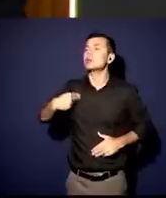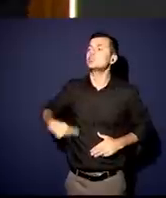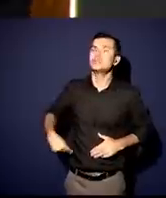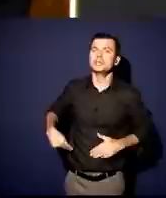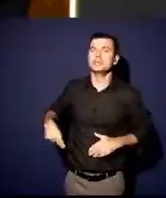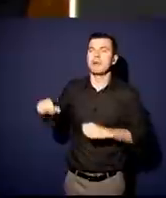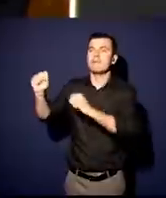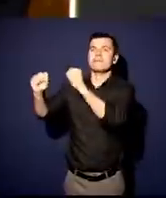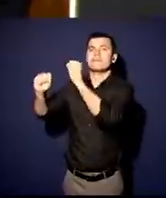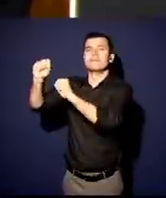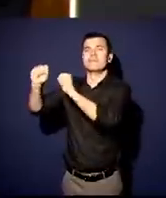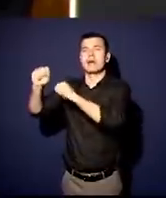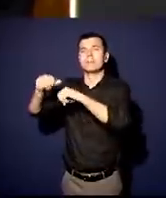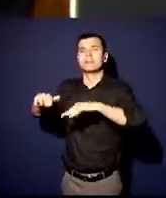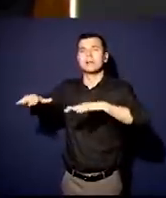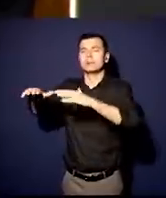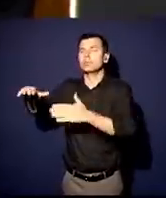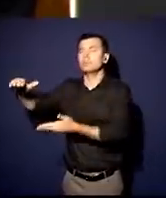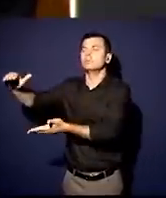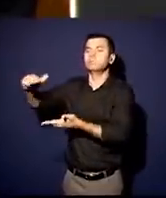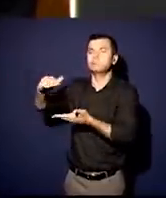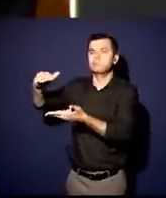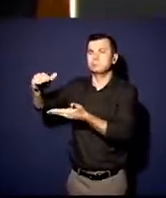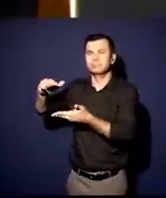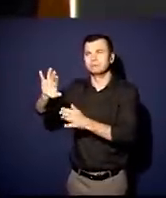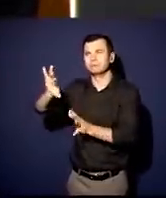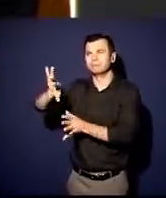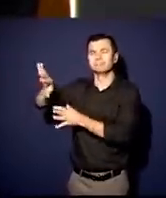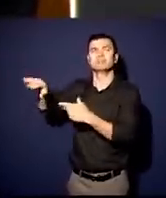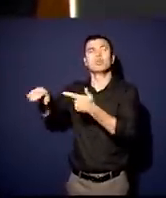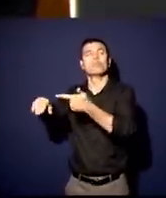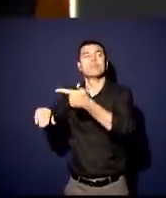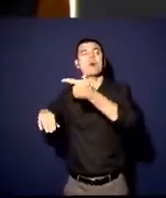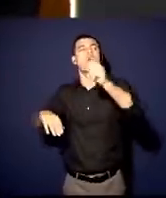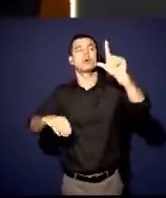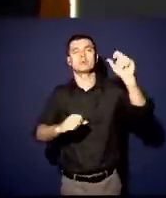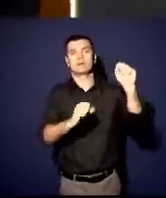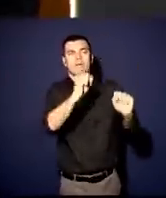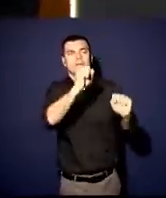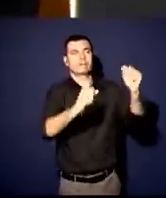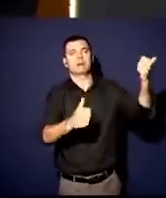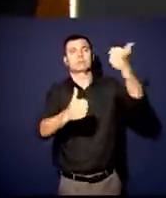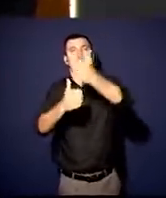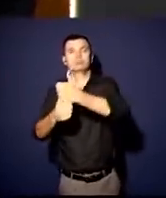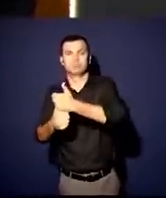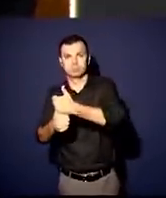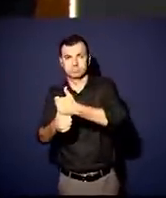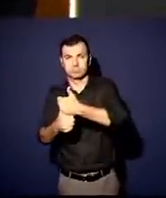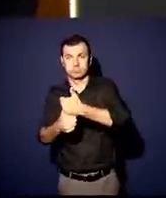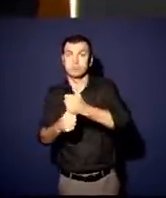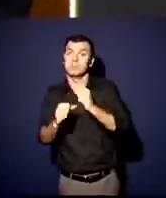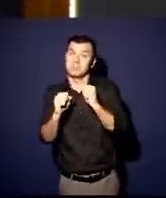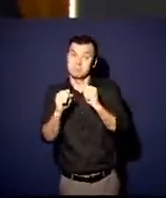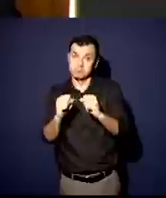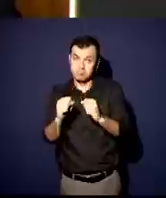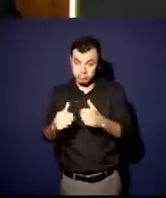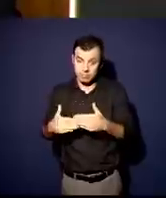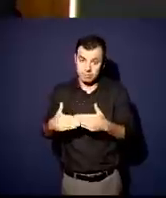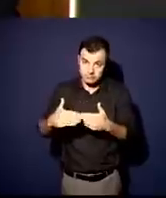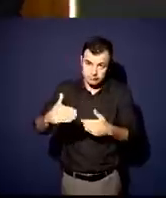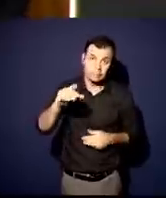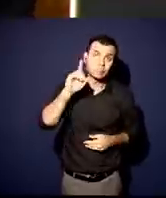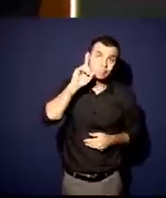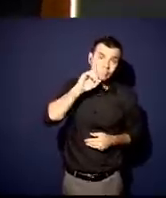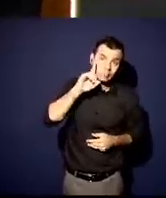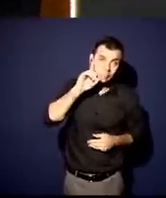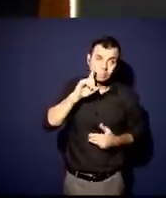terceiros, vai voltar a gerar emprego industrial e um capex boom nos Estados Unidos e na Europa,